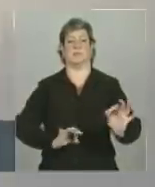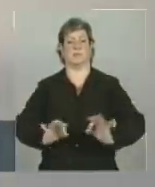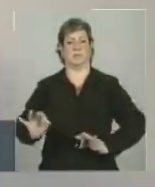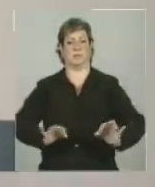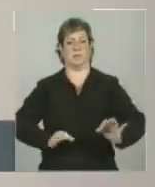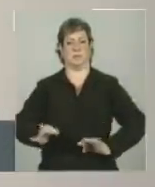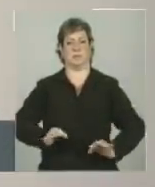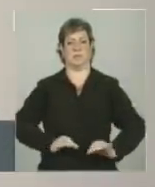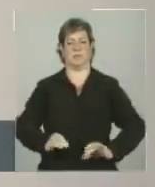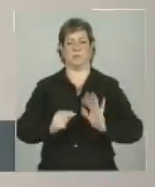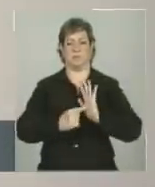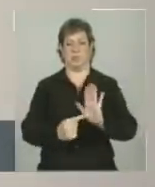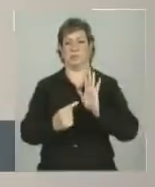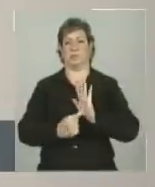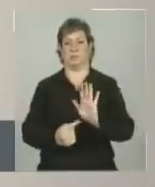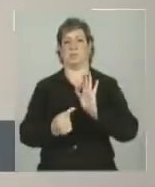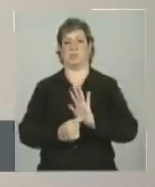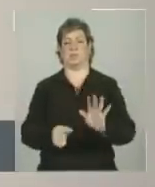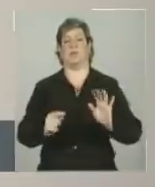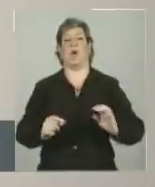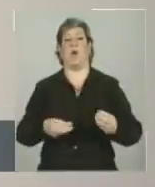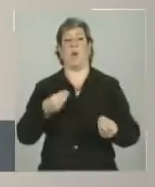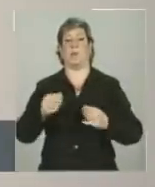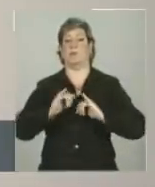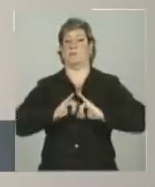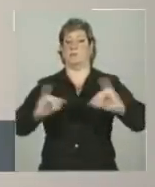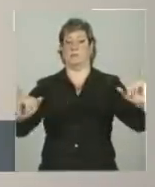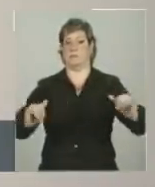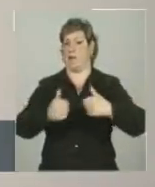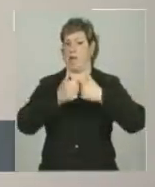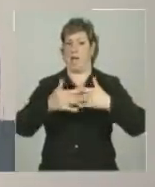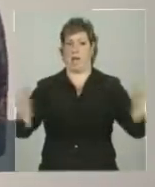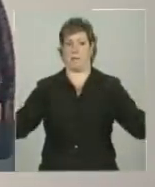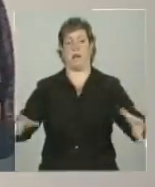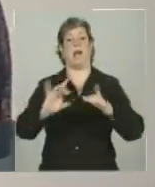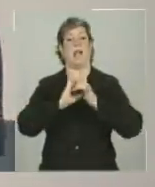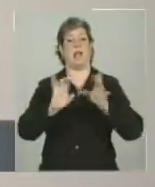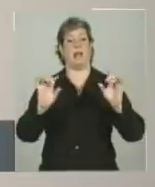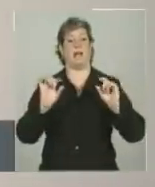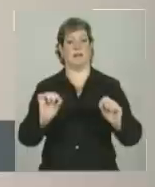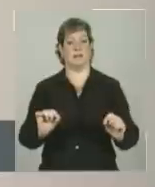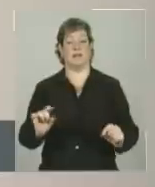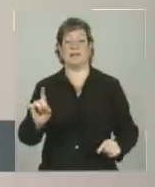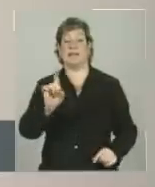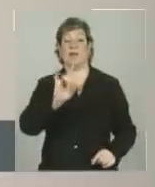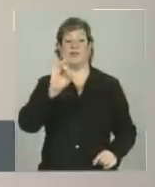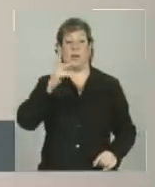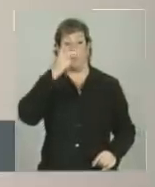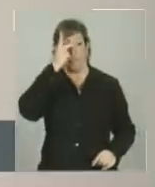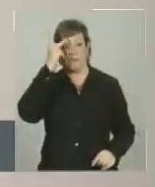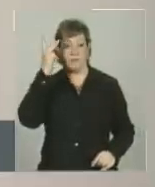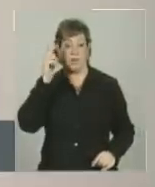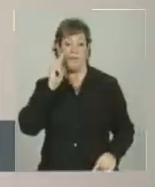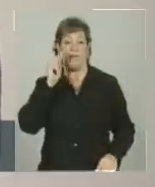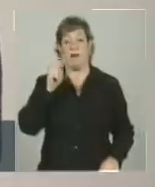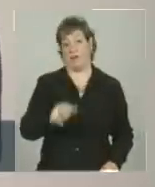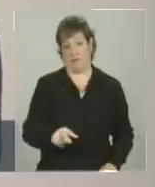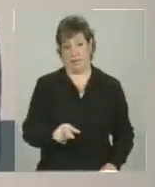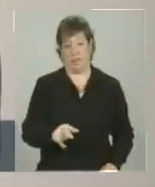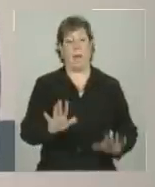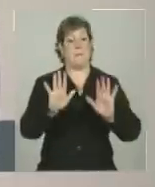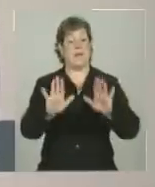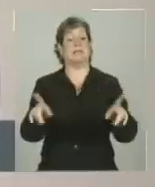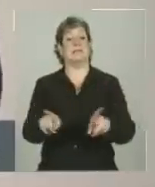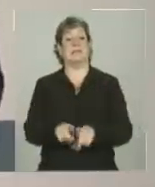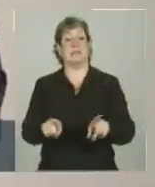e publicadas como dados abertos, de maneira a permitir não apenas que as pessoas os vejam,